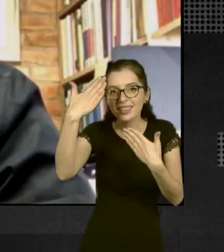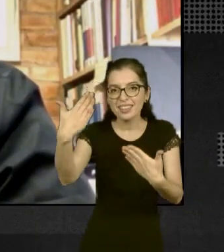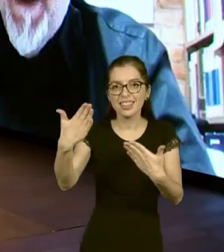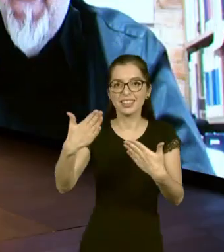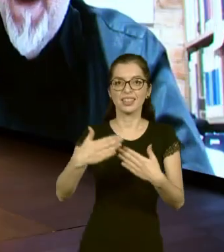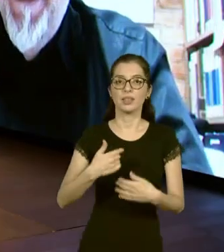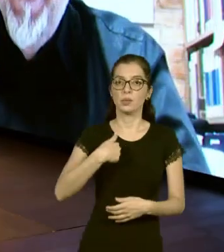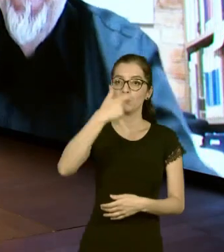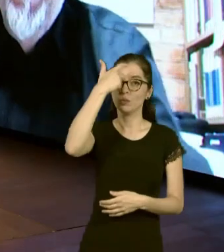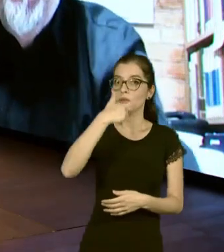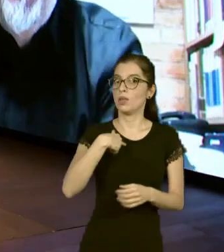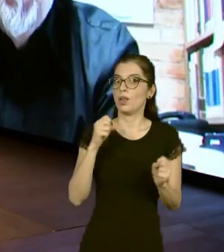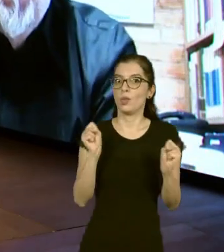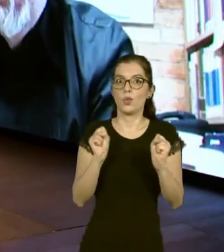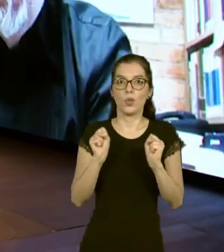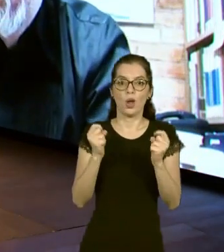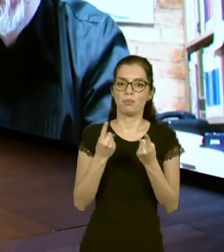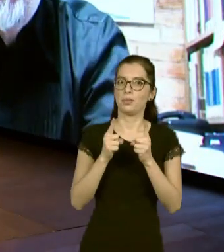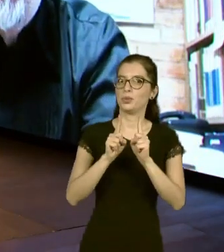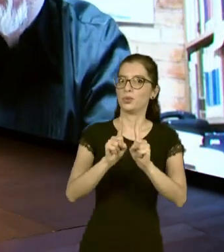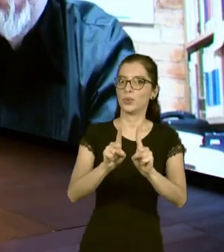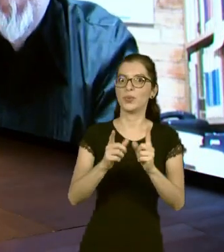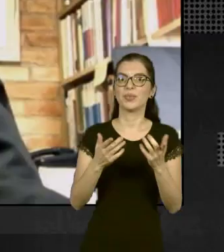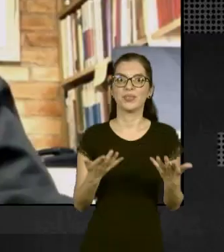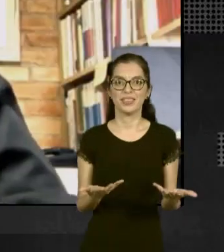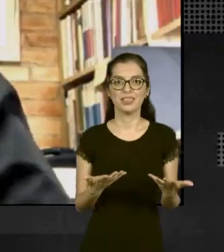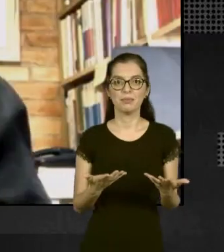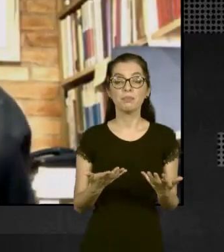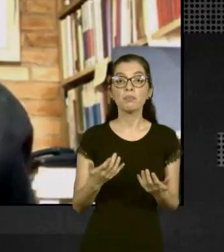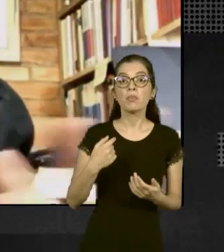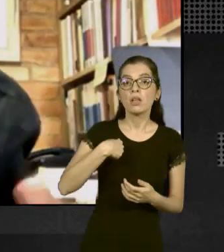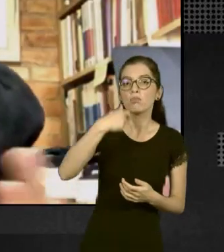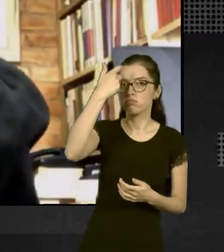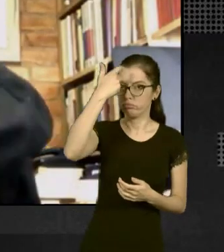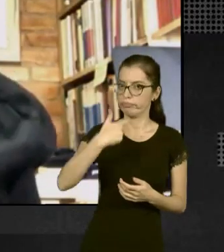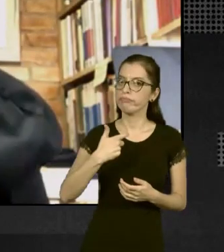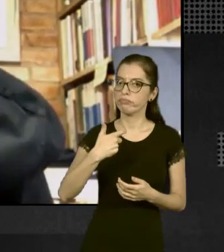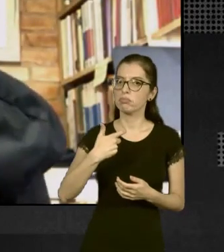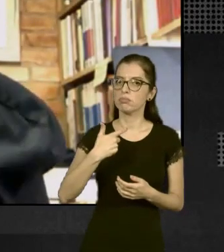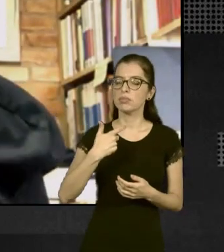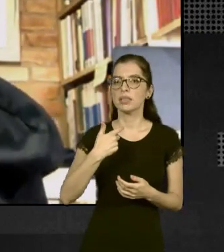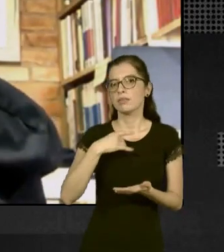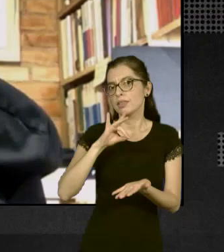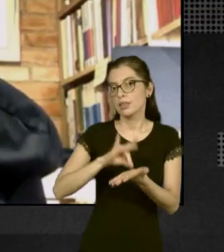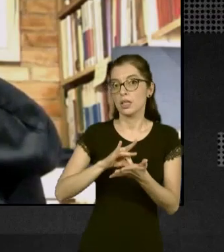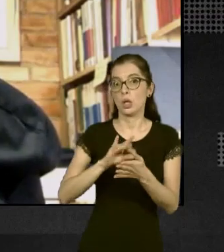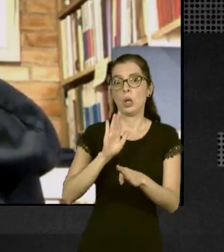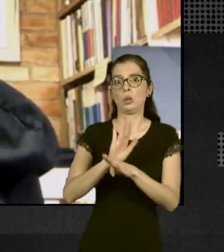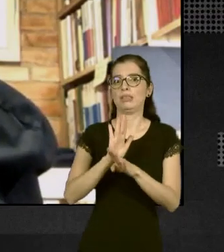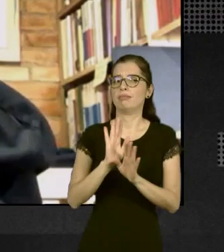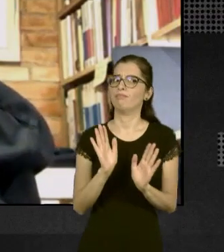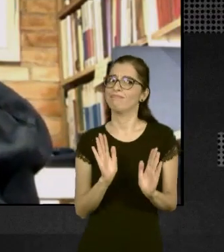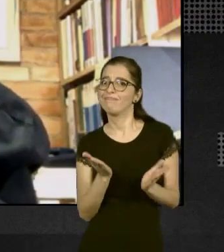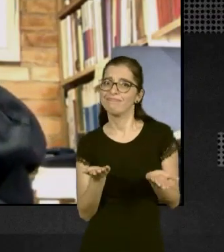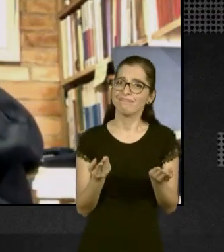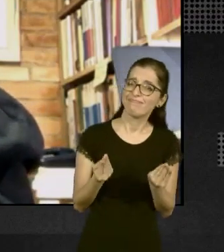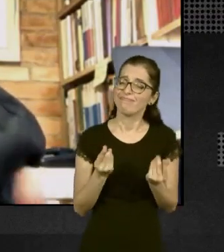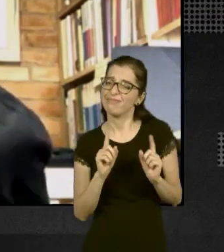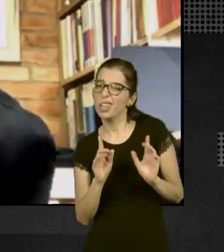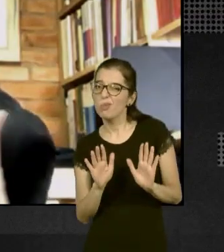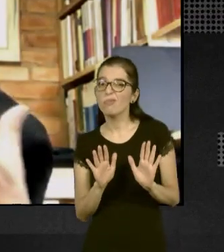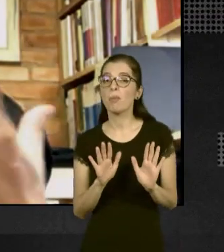do programa, então eu acho que eu não tenho muita coisa para acrescentar nesse